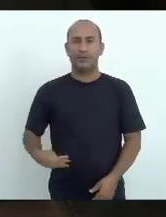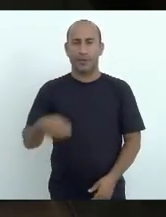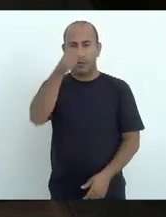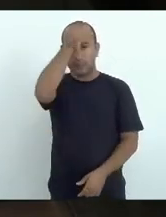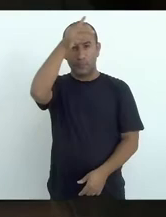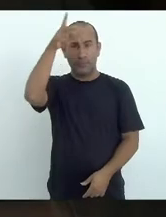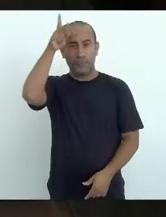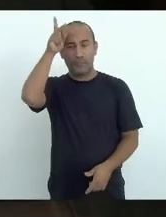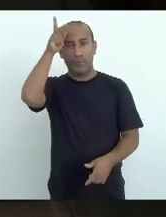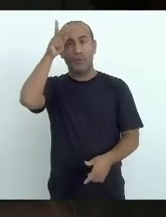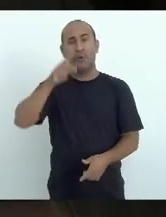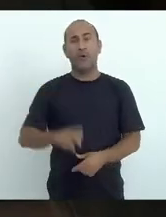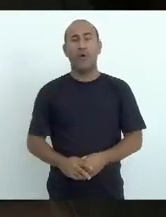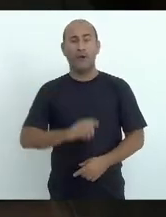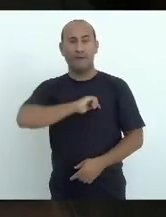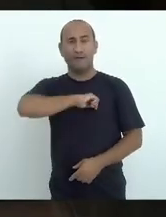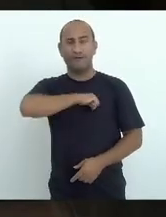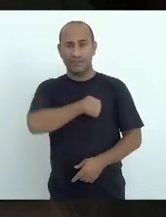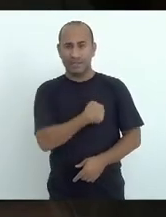fiscal da lei.